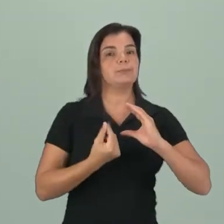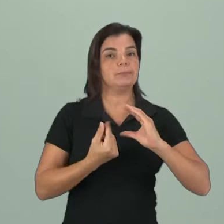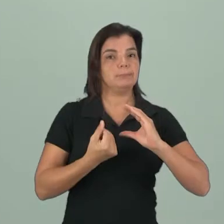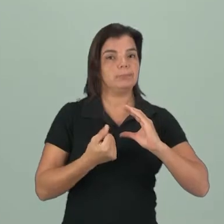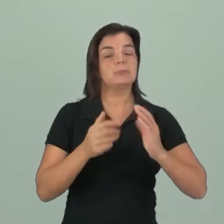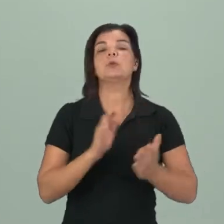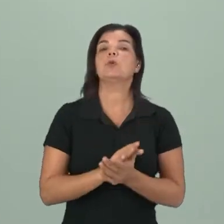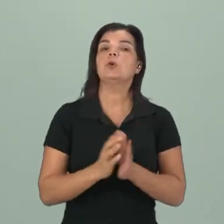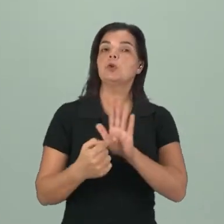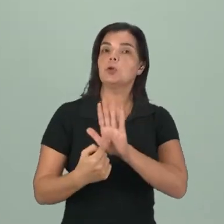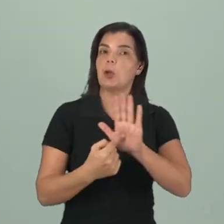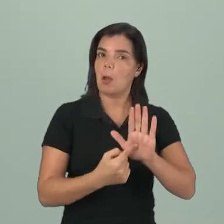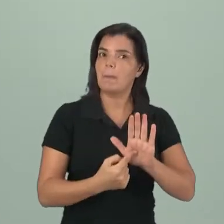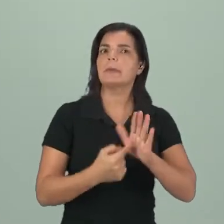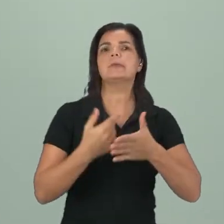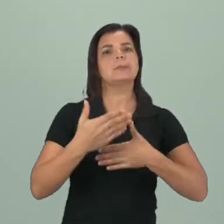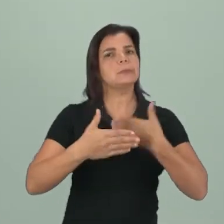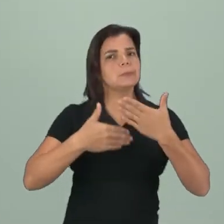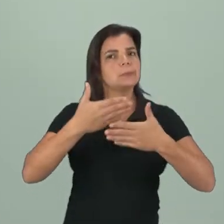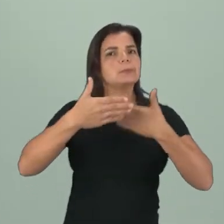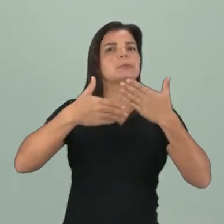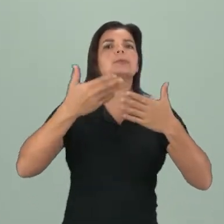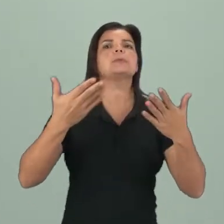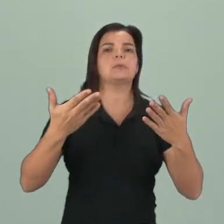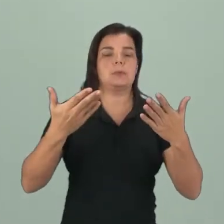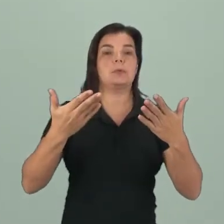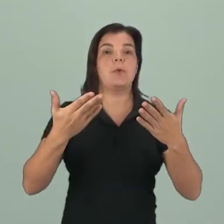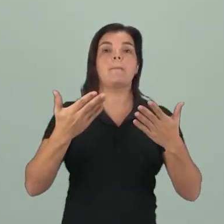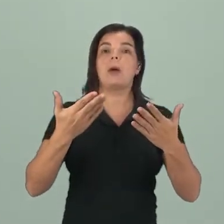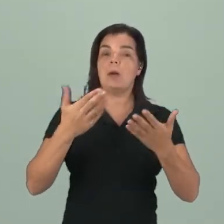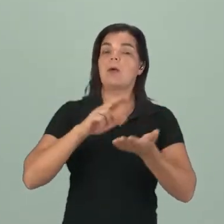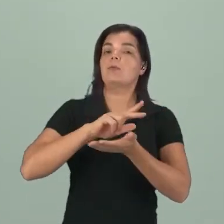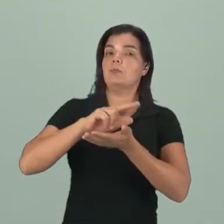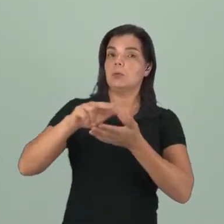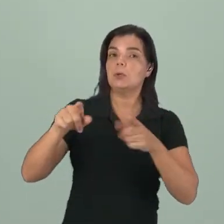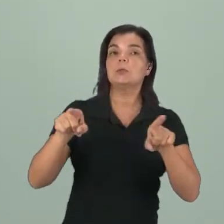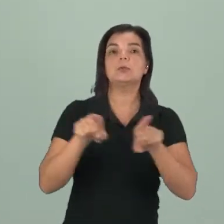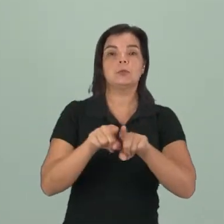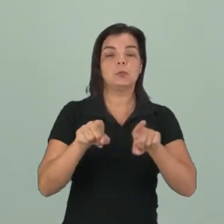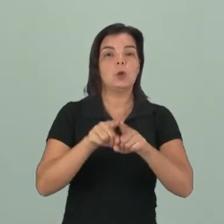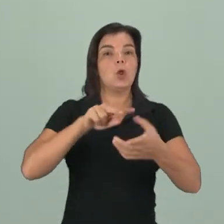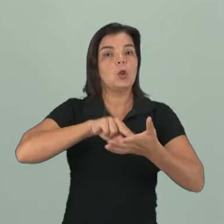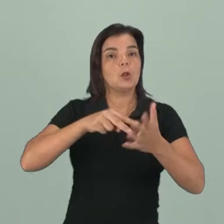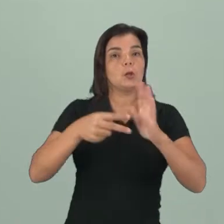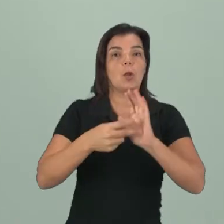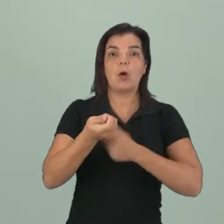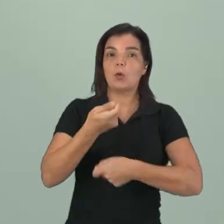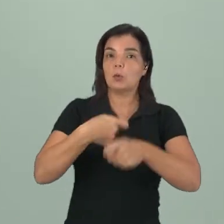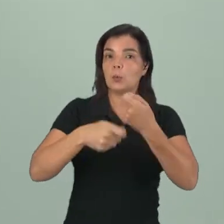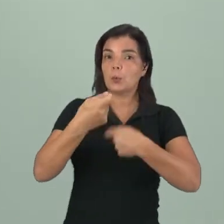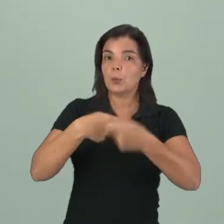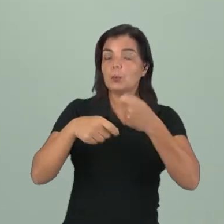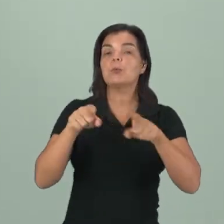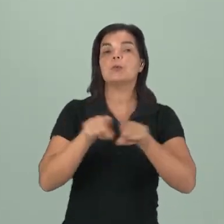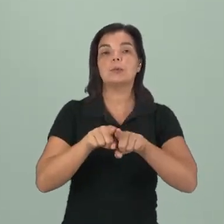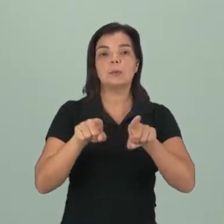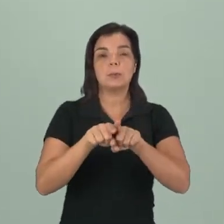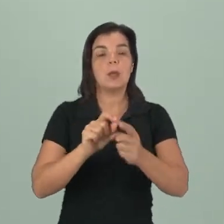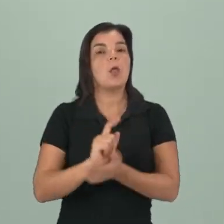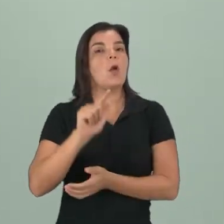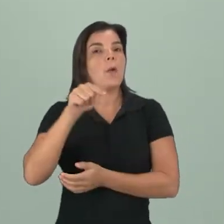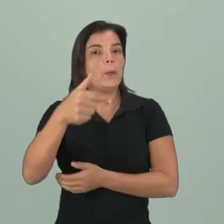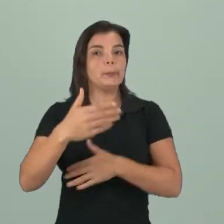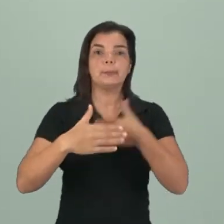representa um grande avanço para muitos, certo? No sentido da economia. A gente tem